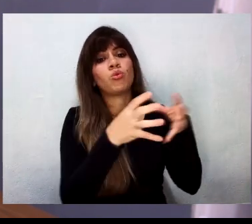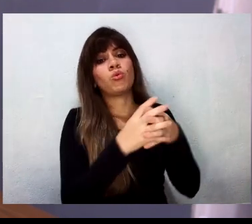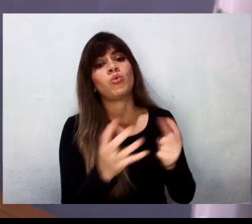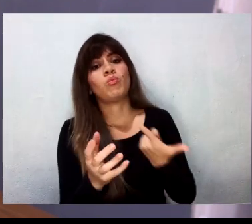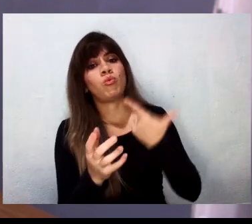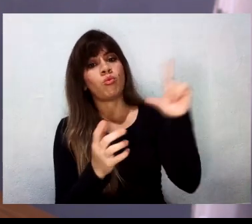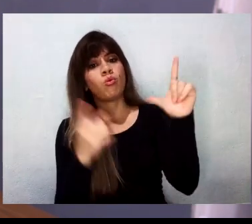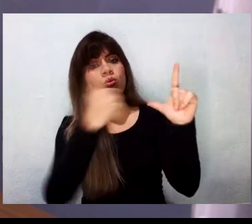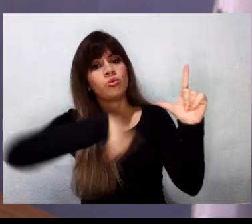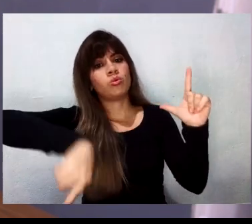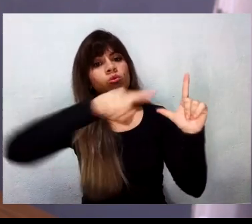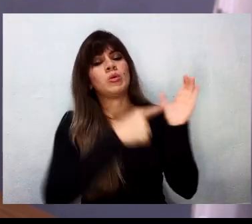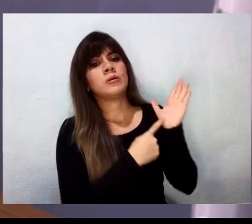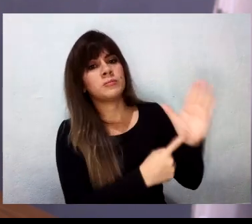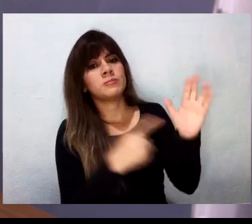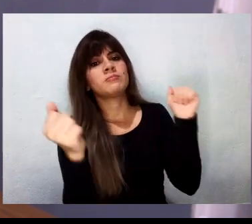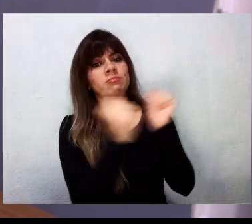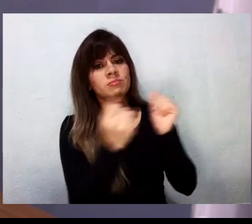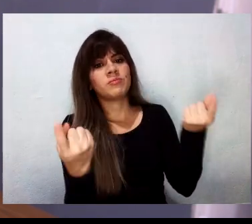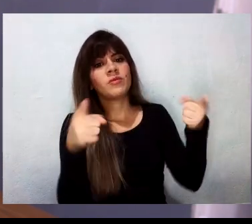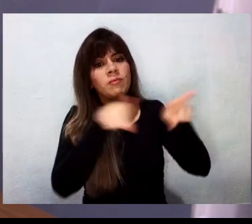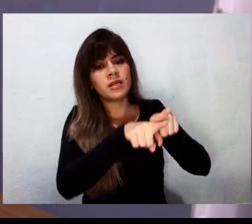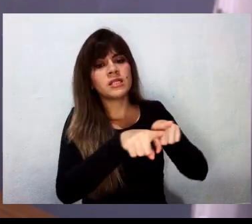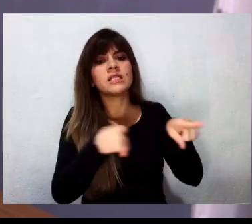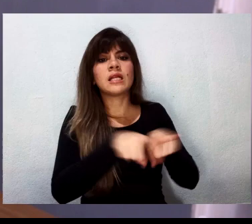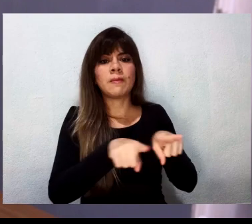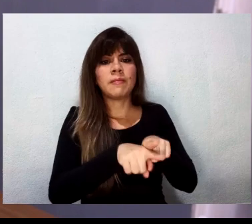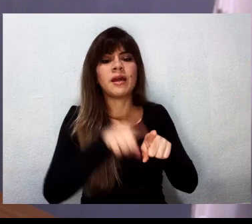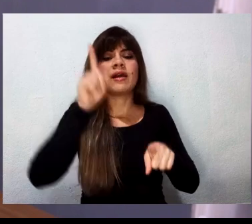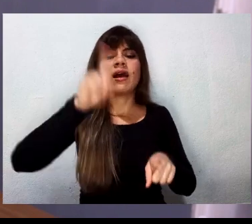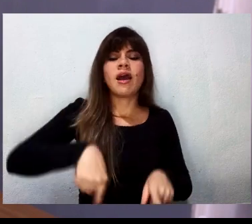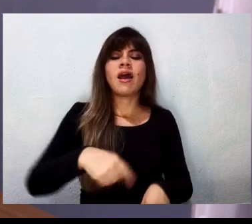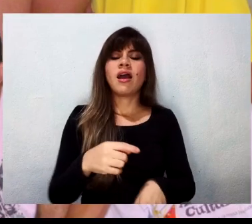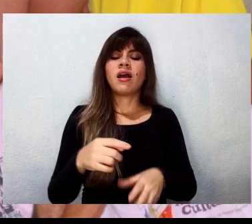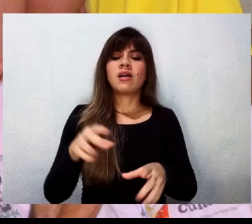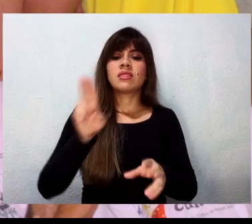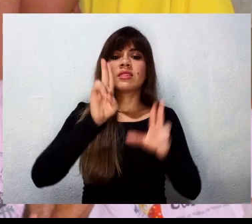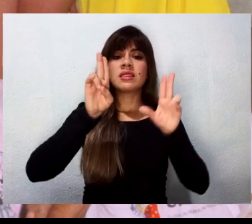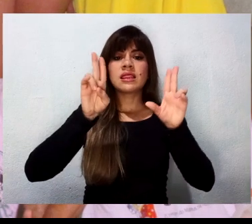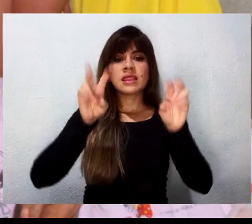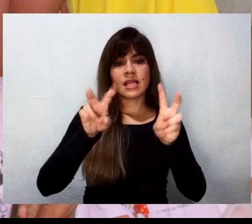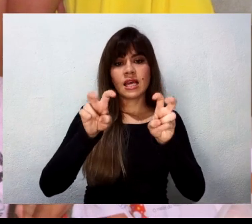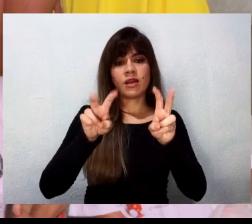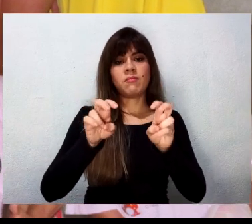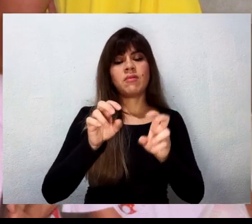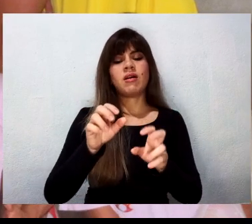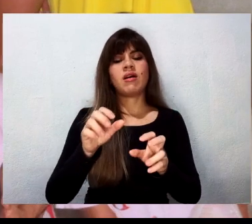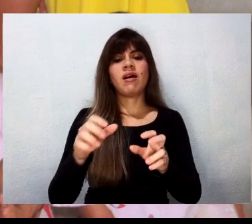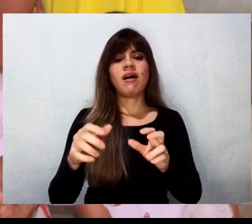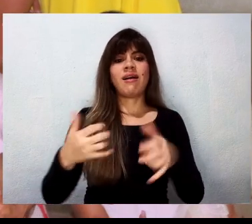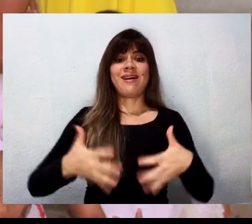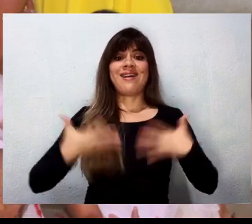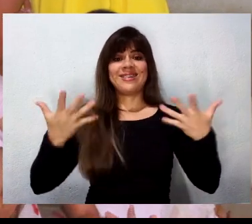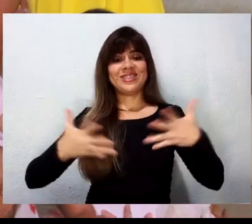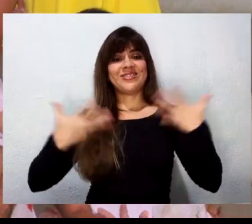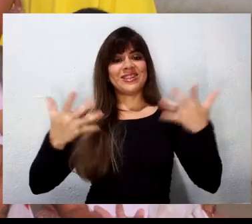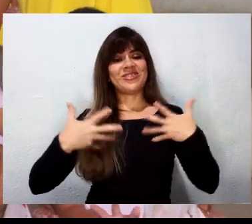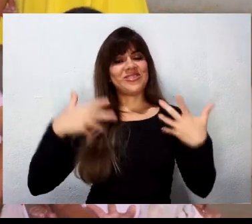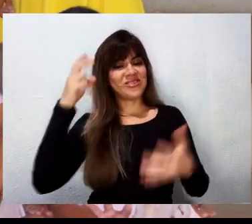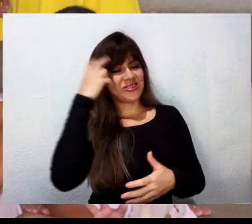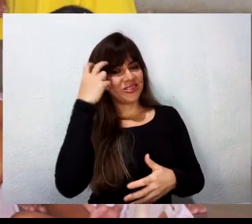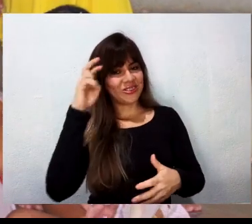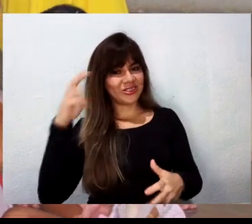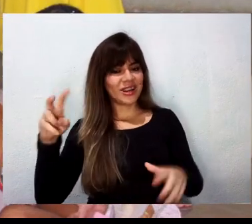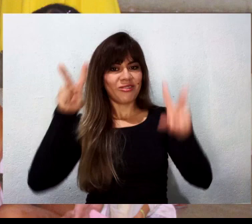Garajal, onde a gente tem um projeto chamado Animador Cultural. Fotos. Depois a gente tem um ponto de